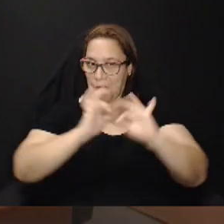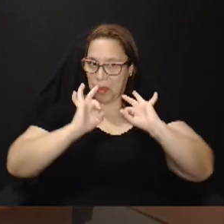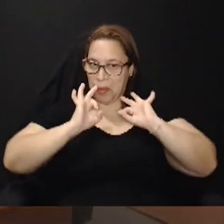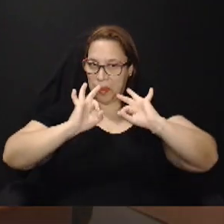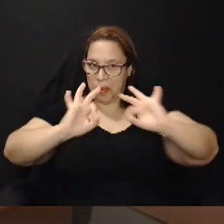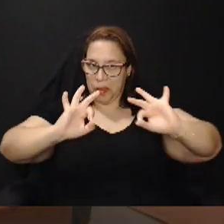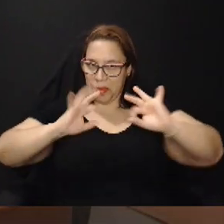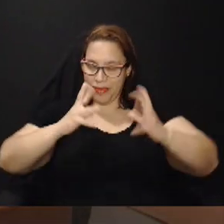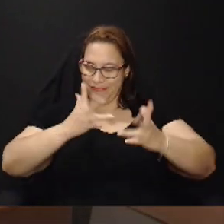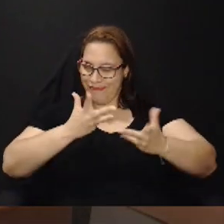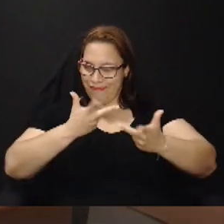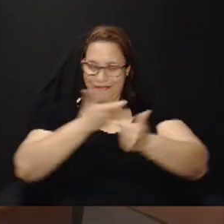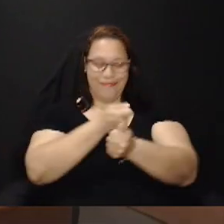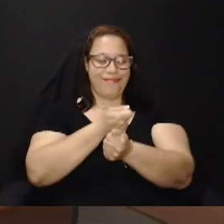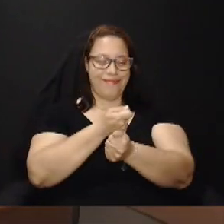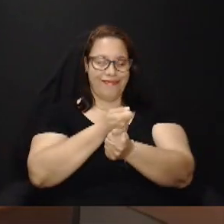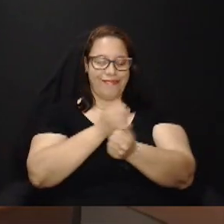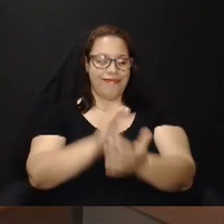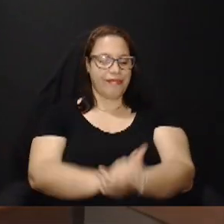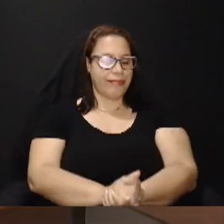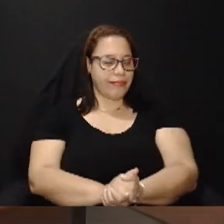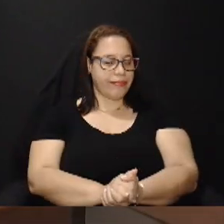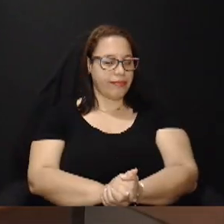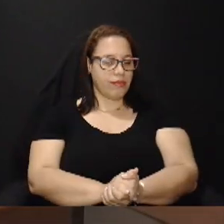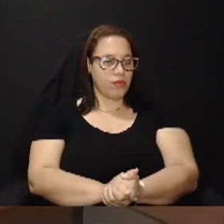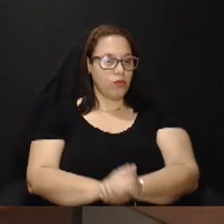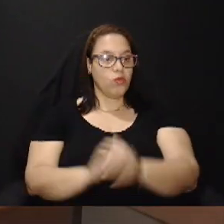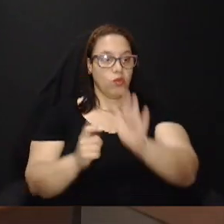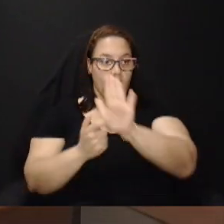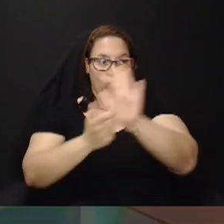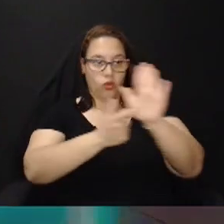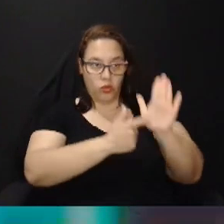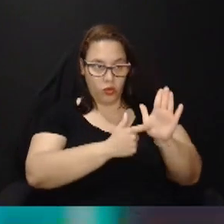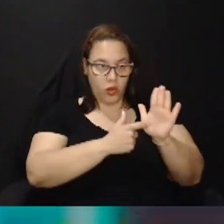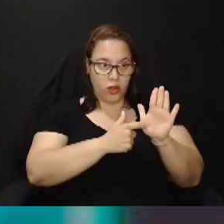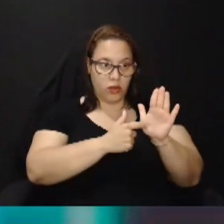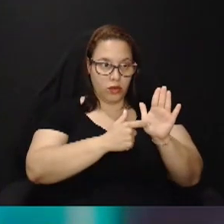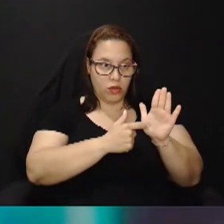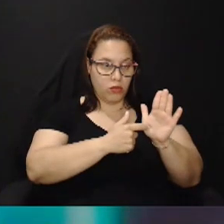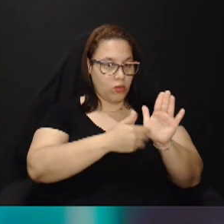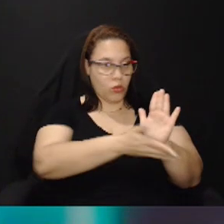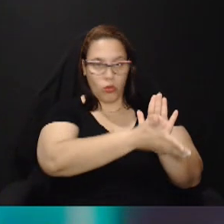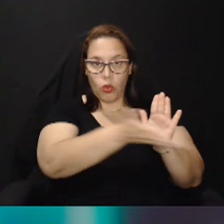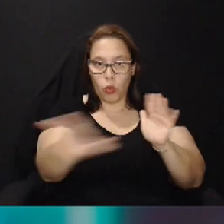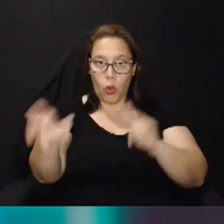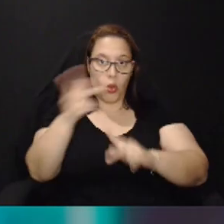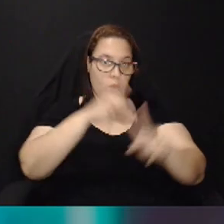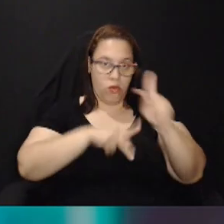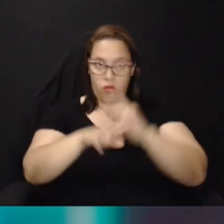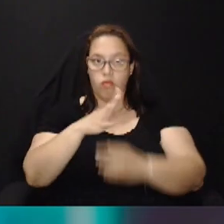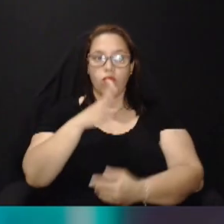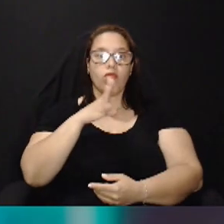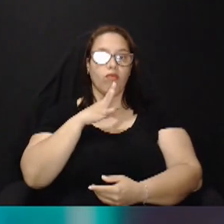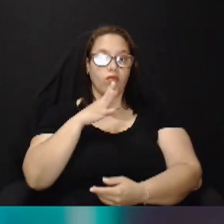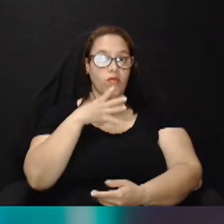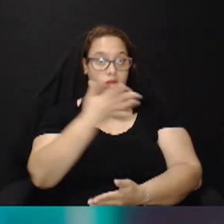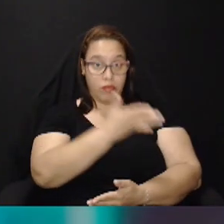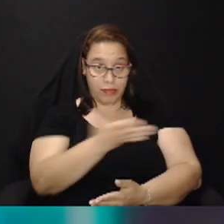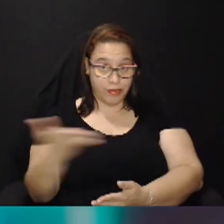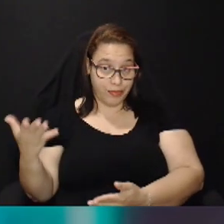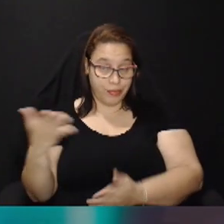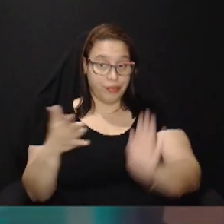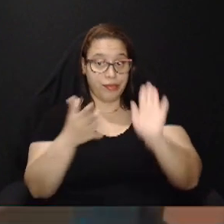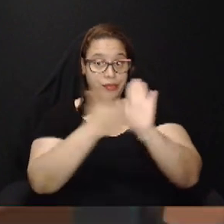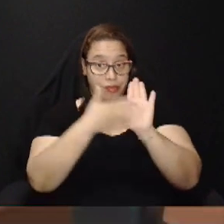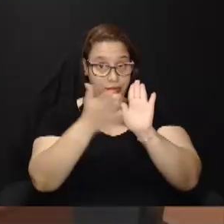fantásticos, e com a apresentação de vocês nós pudemos transmitir para toda a população de Campinas que muito tem se feito